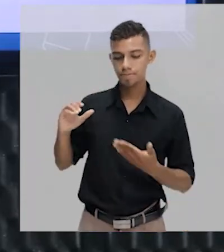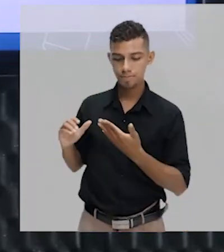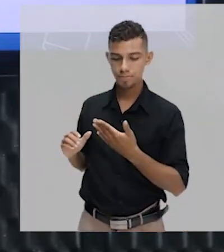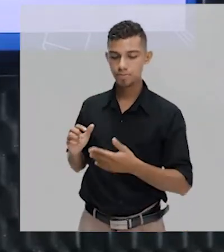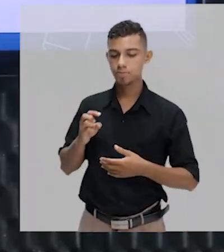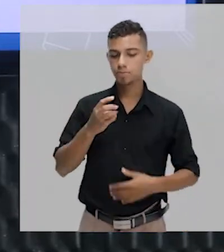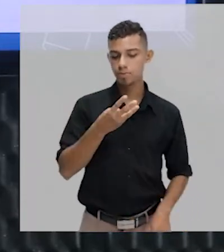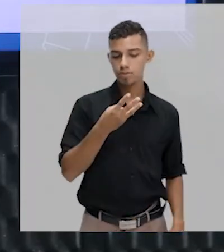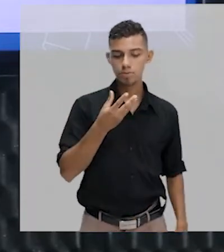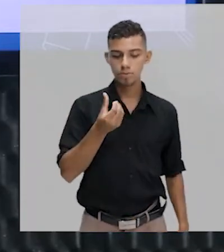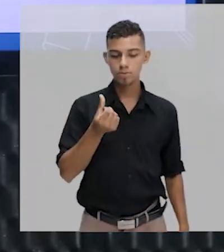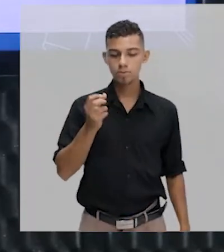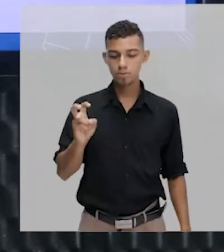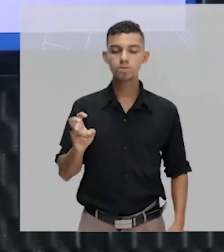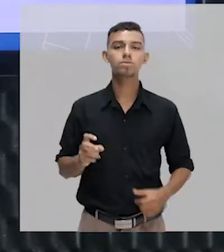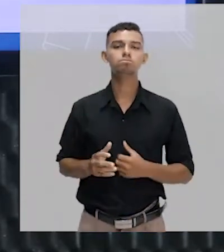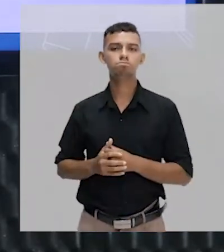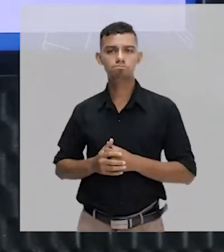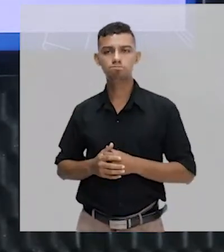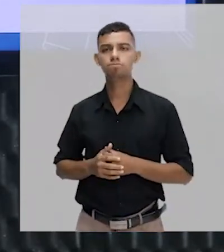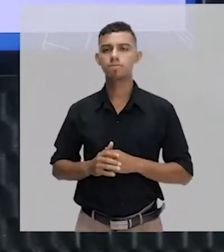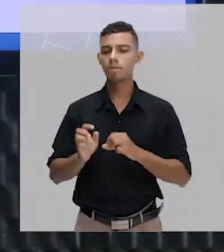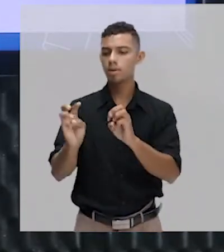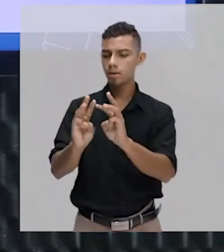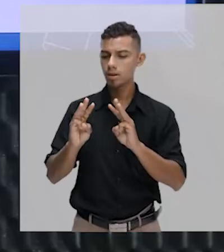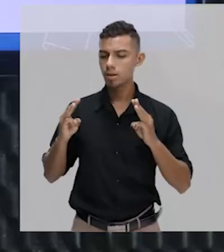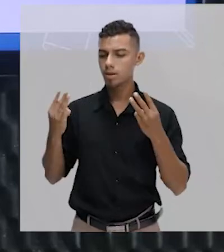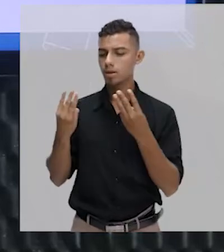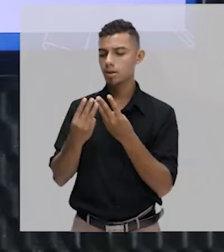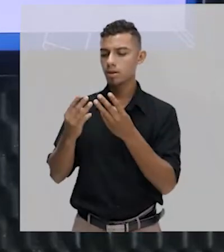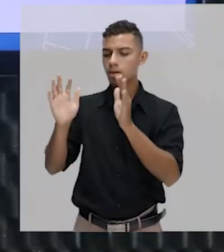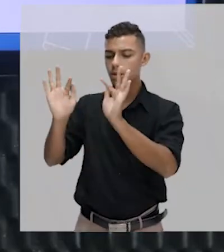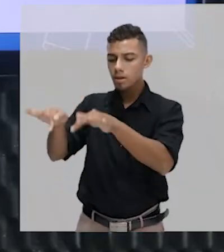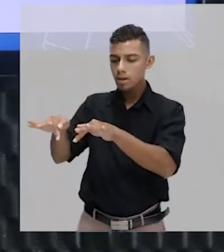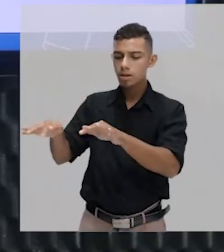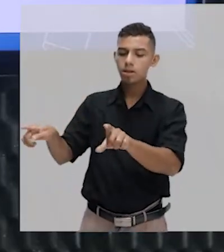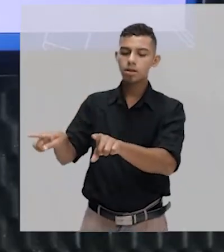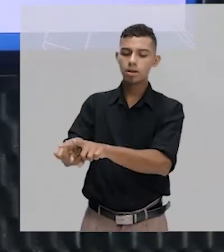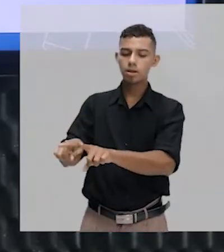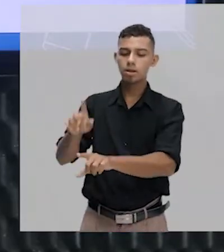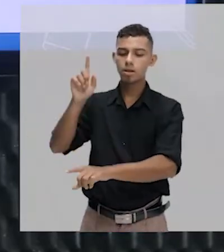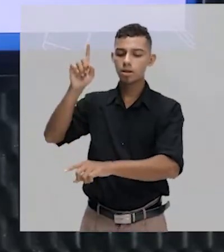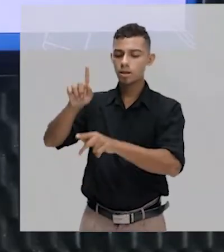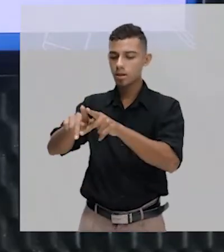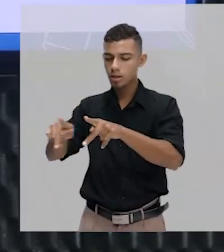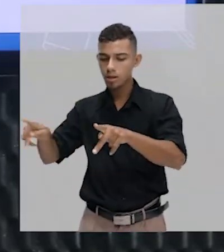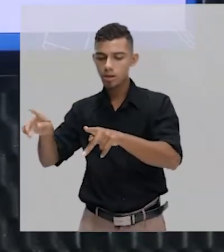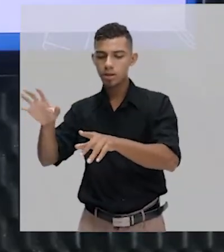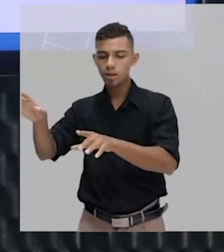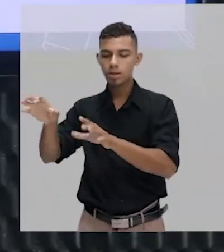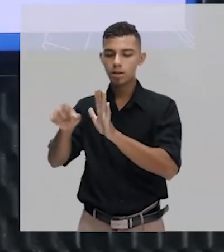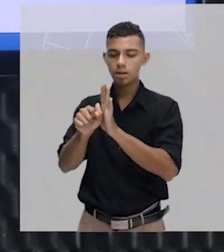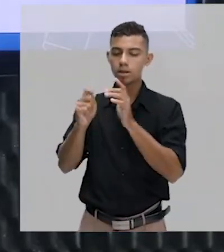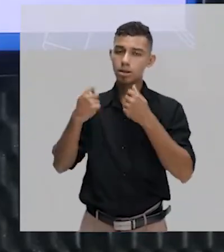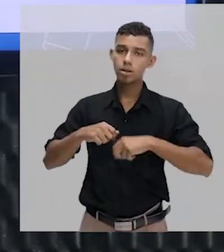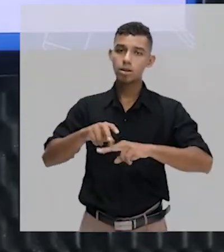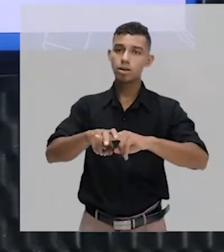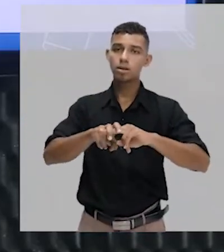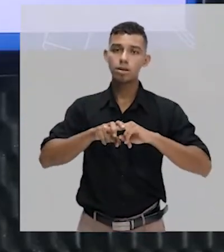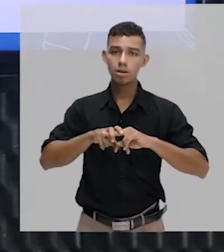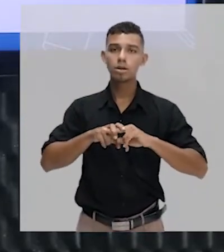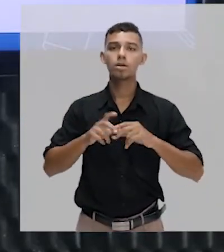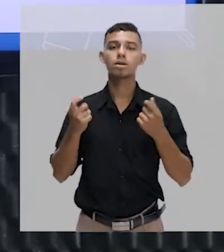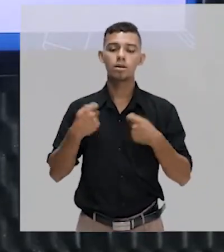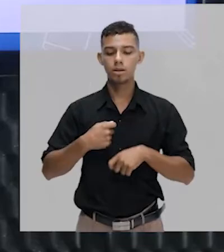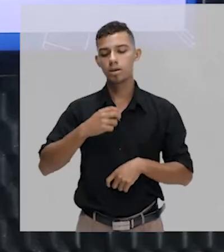365 gramas. Então, essa é a massa final, a massa do produto obtido. Por isso, a